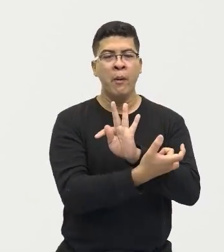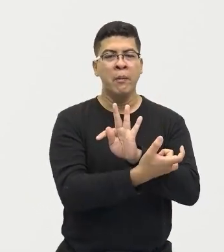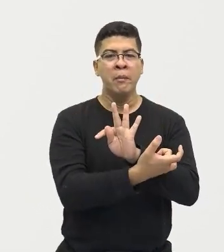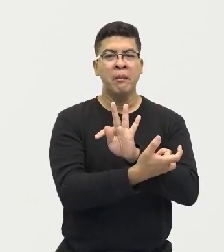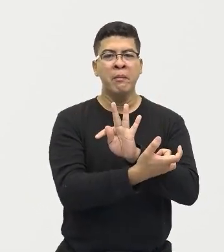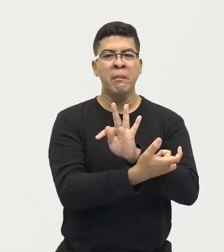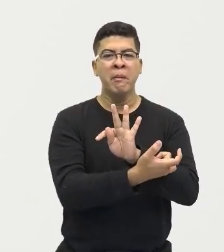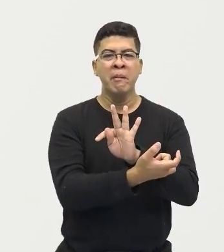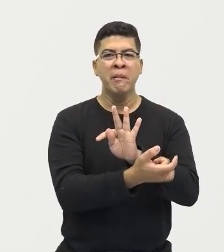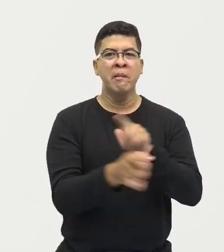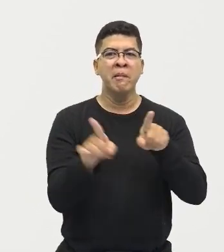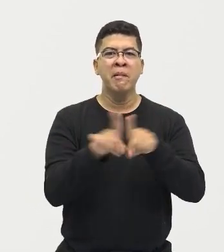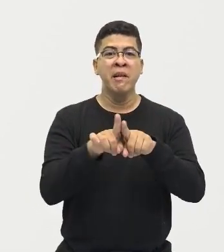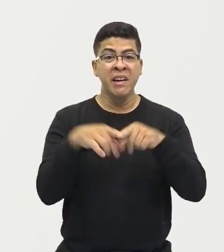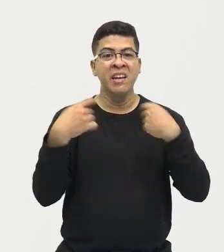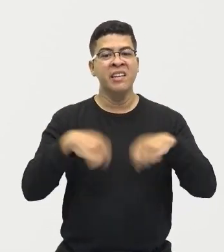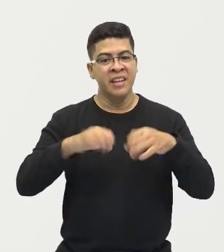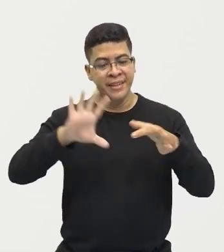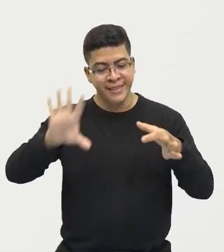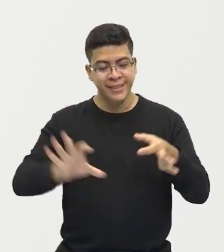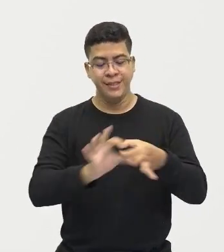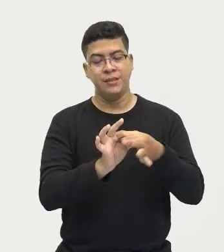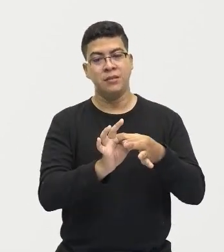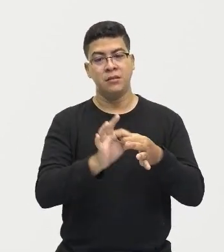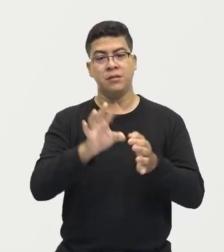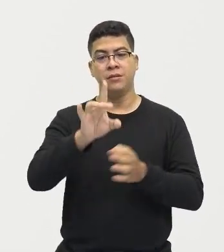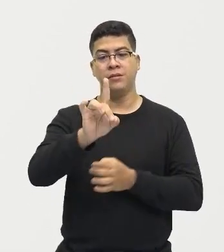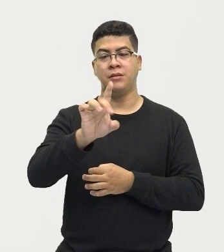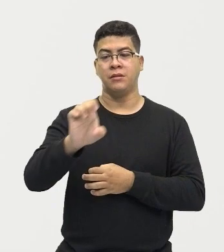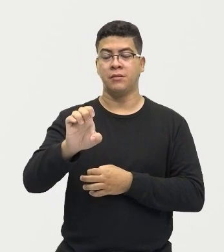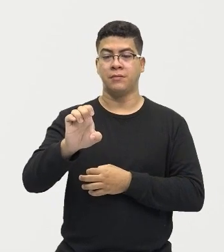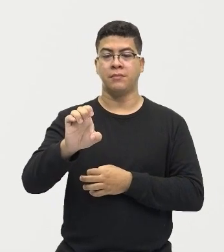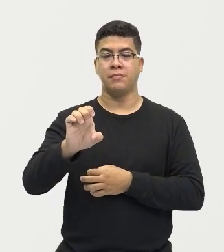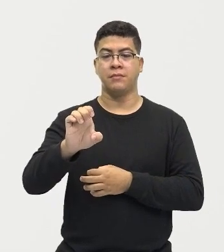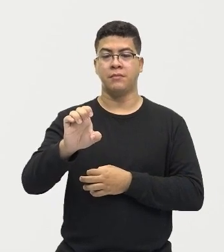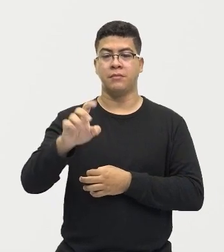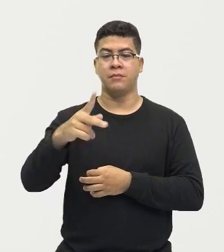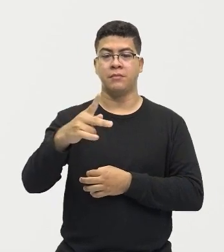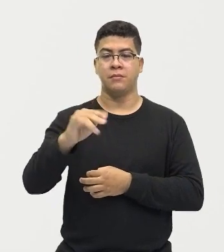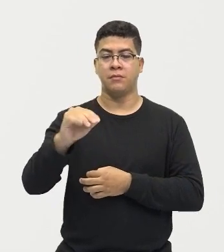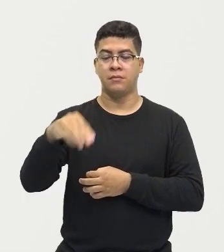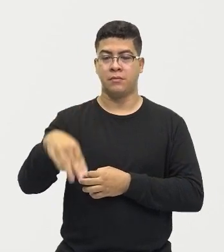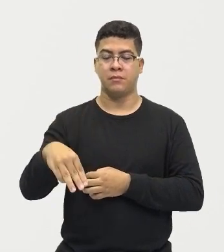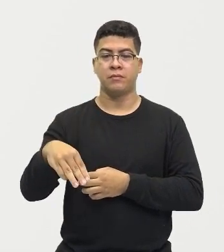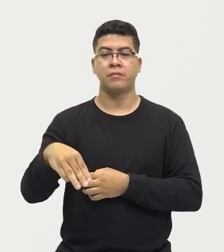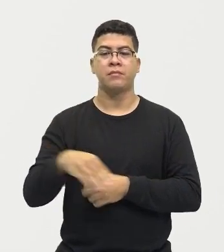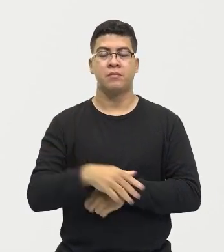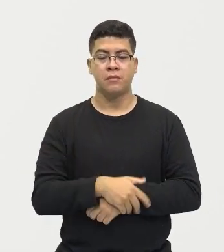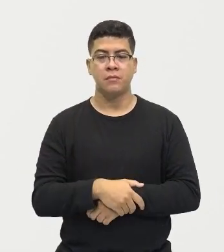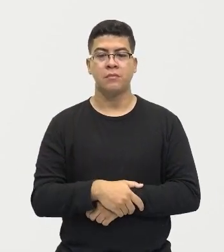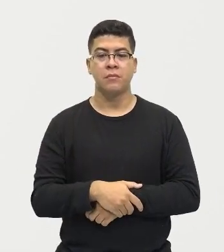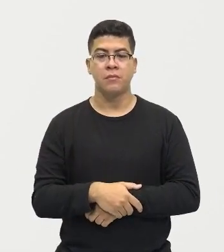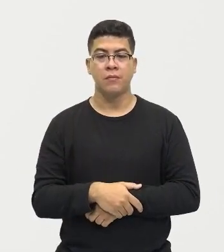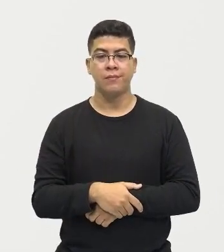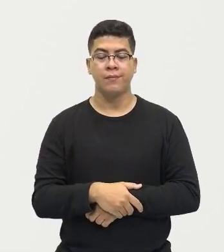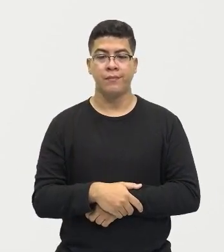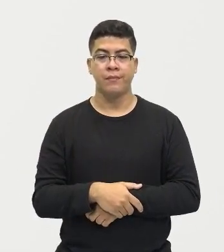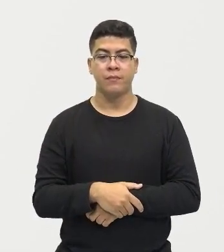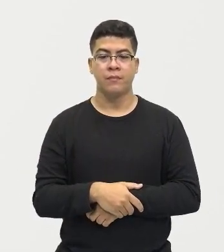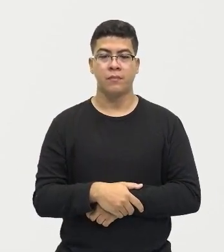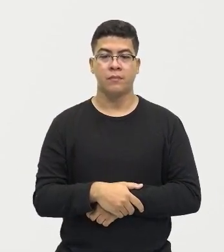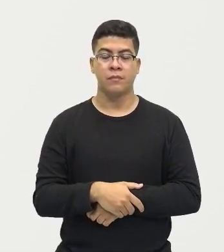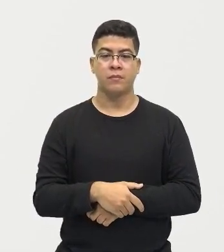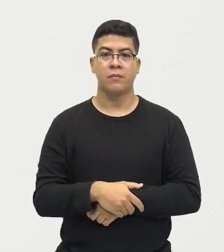aí esse complemento aqui, chama-se objeto indireto. Todo esse